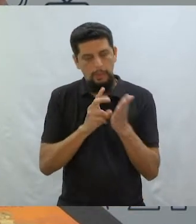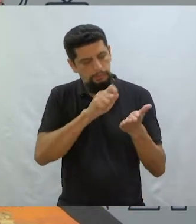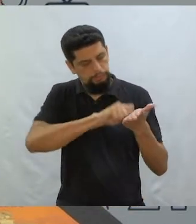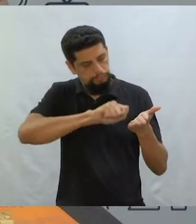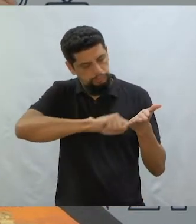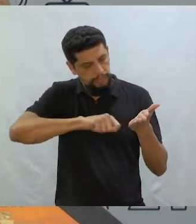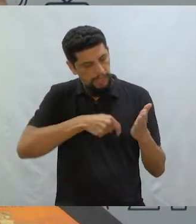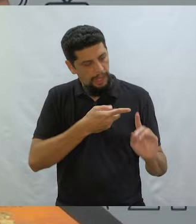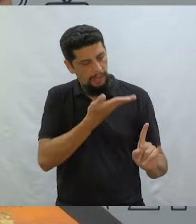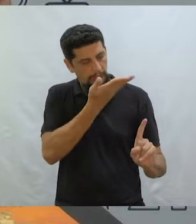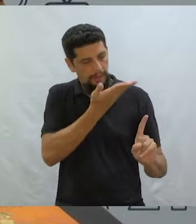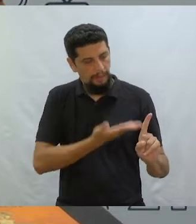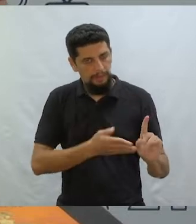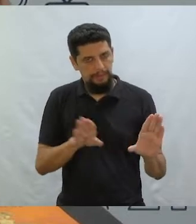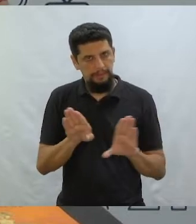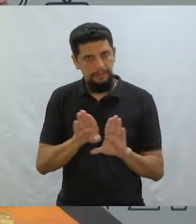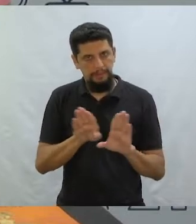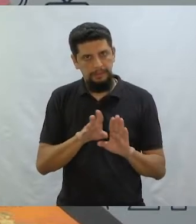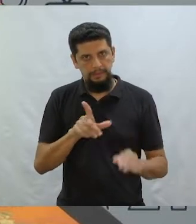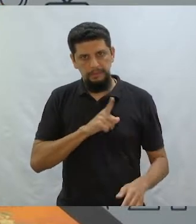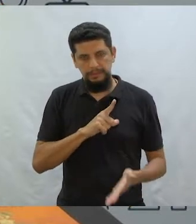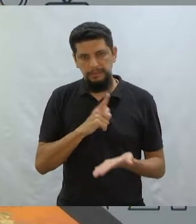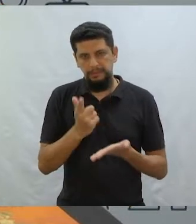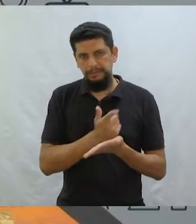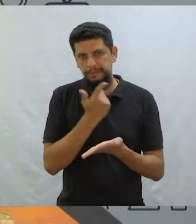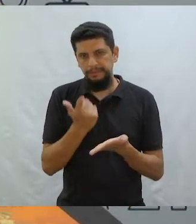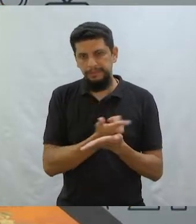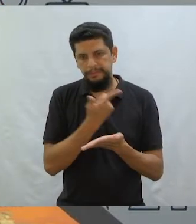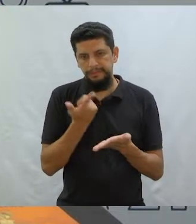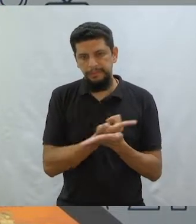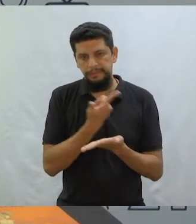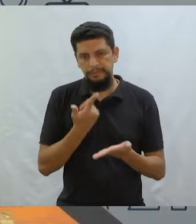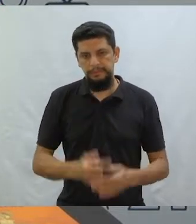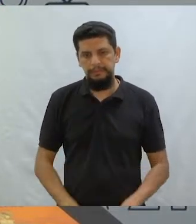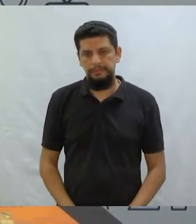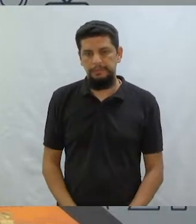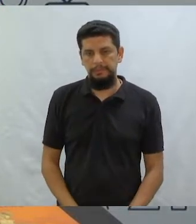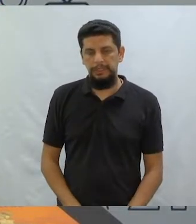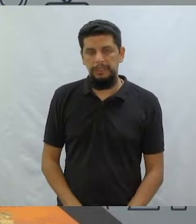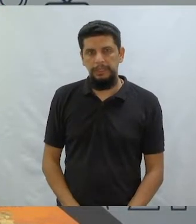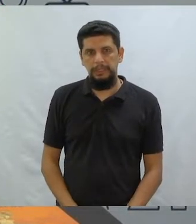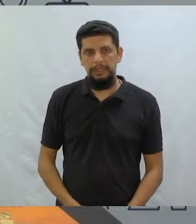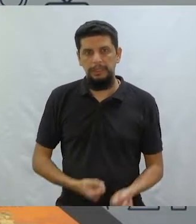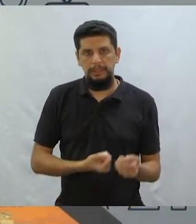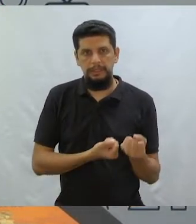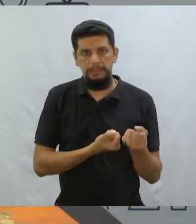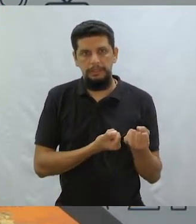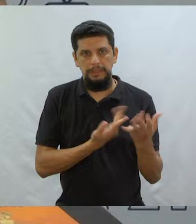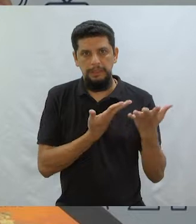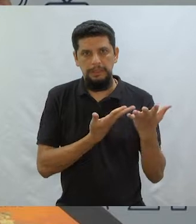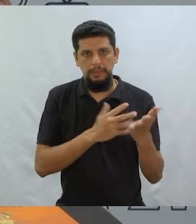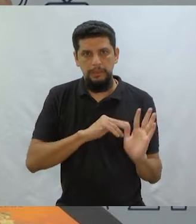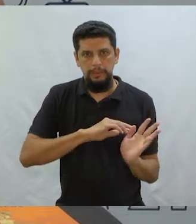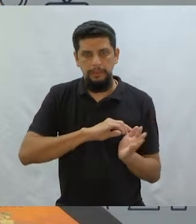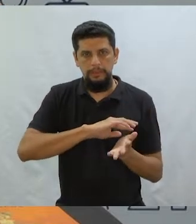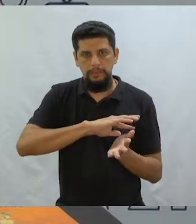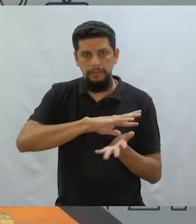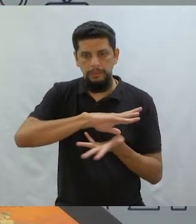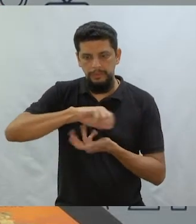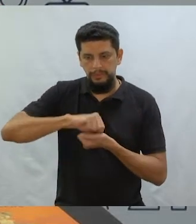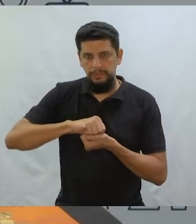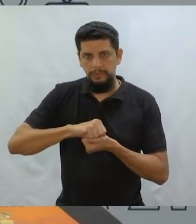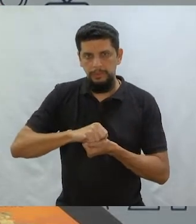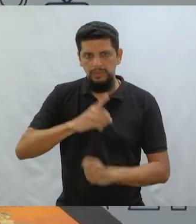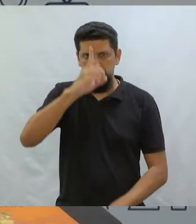escrito e ela também tem um livro chamado declaração universal dos direitos humanos vocês já